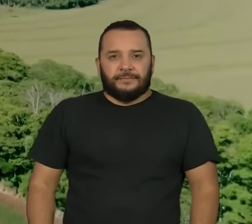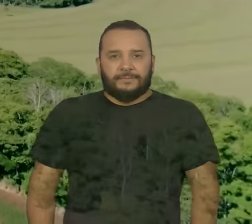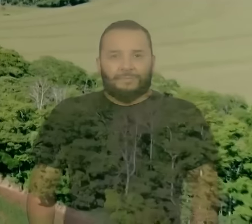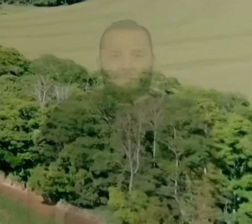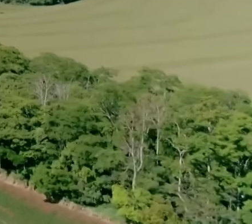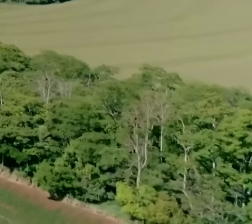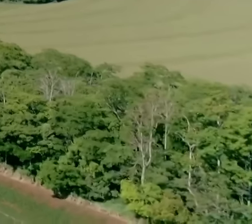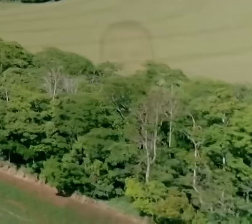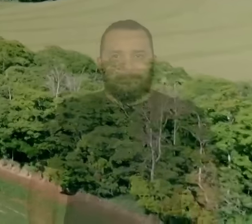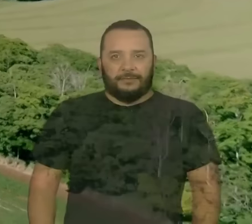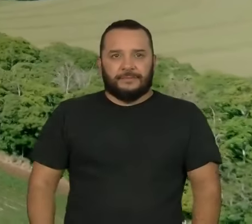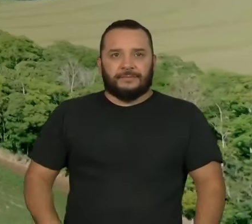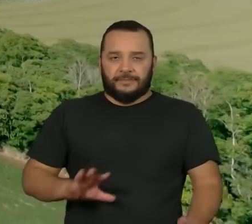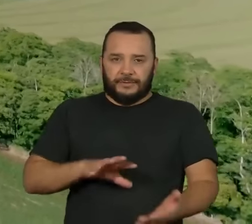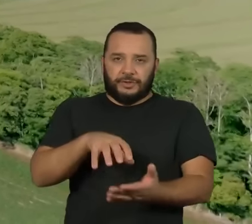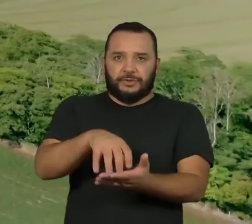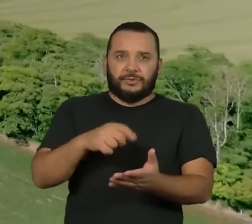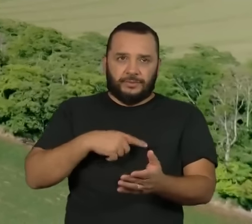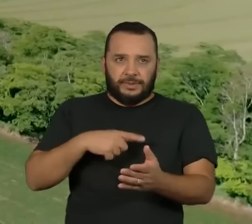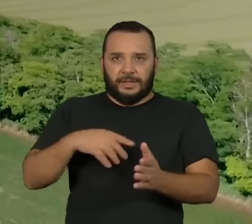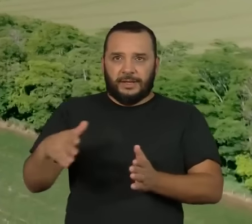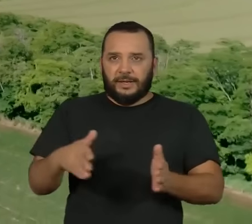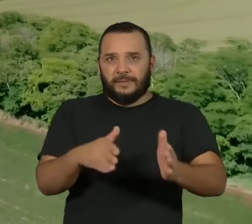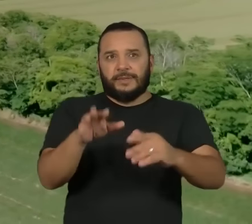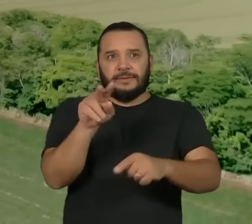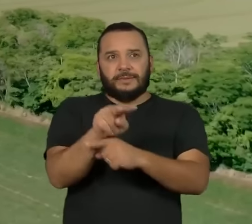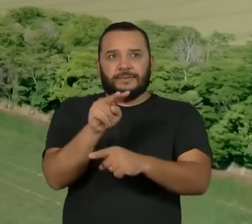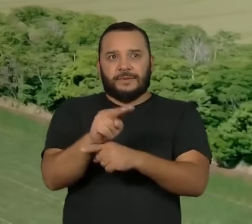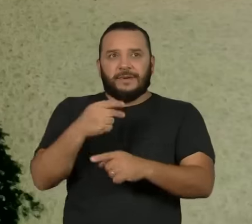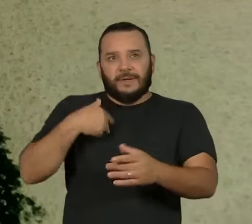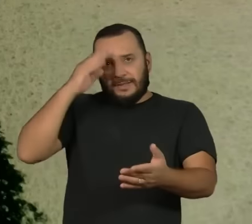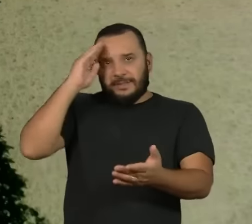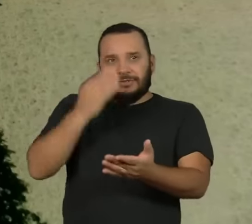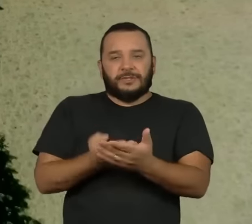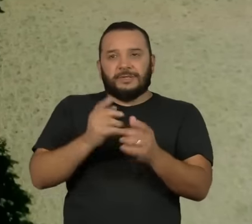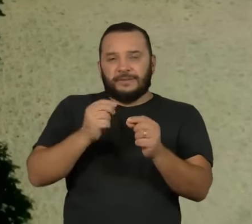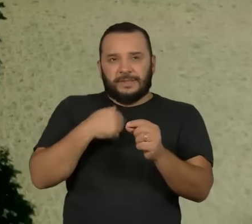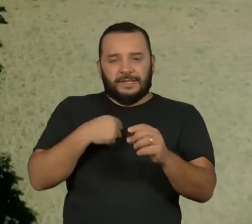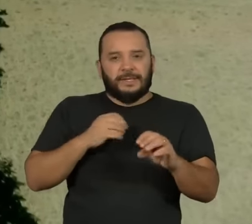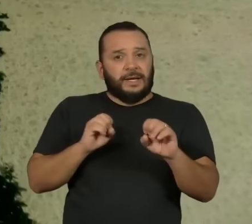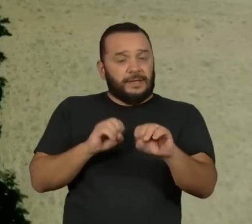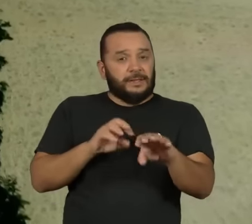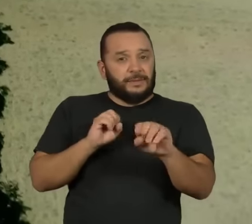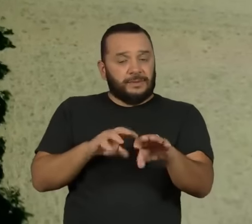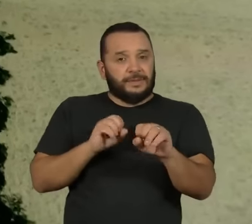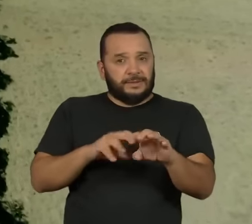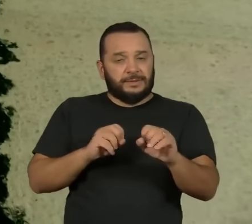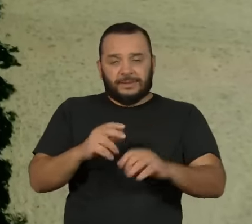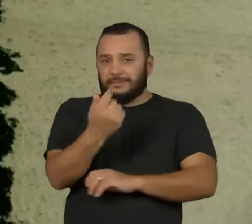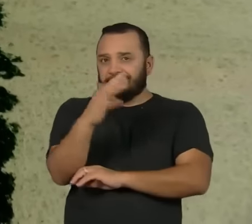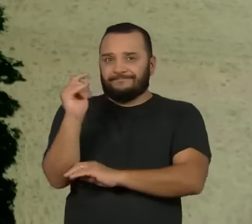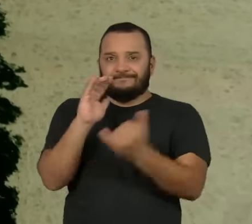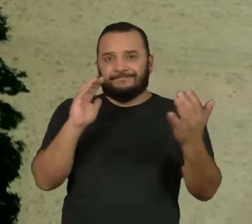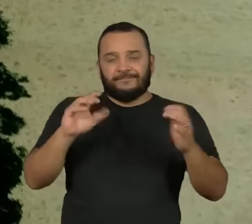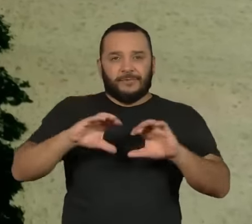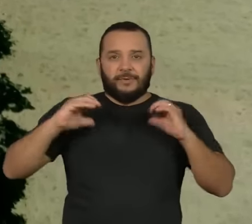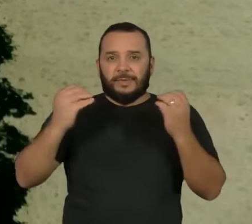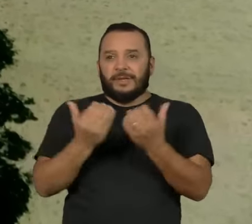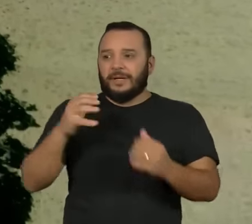O Instituto Caminhos da Conservação aposta na educação ambiental para envolver as comunidades